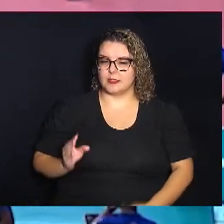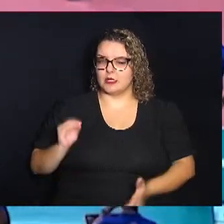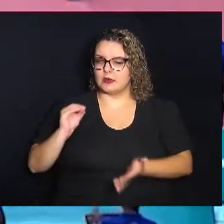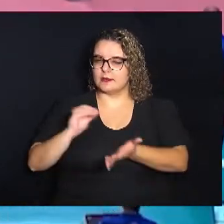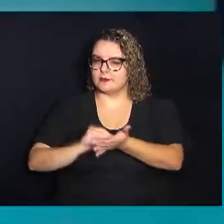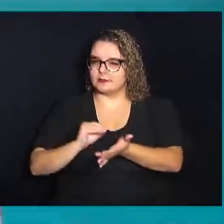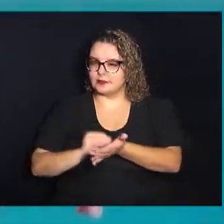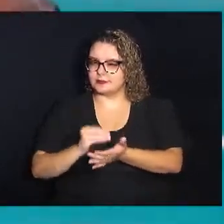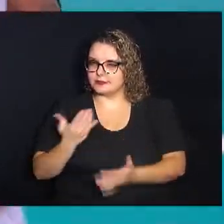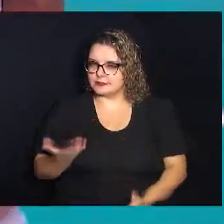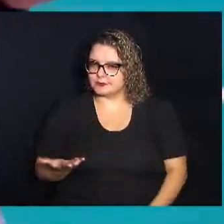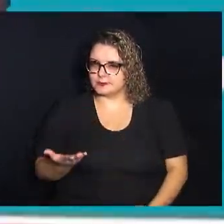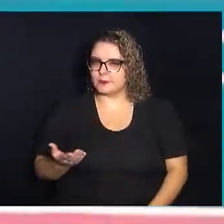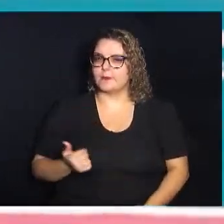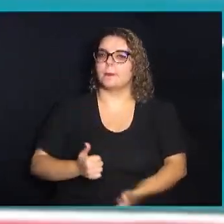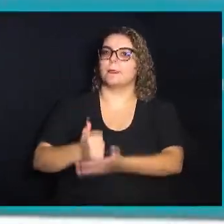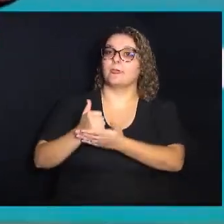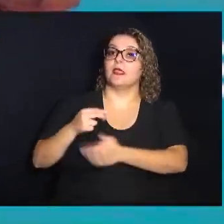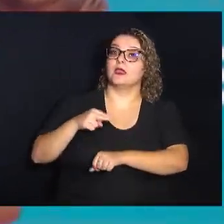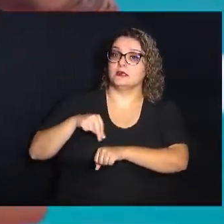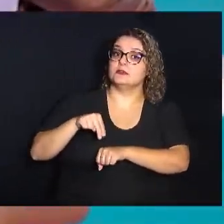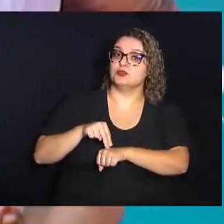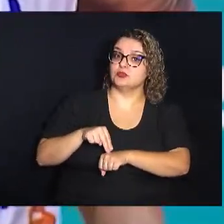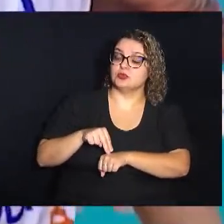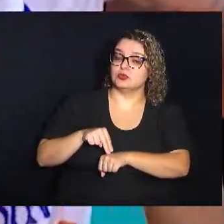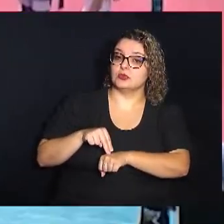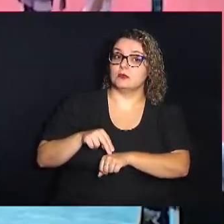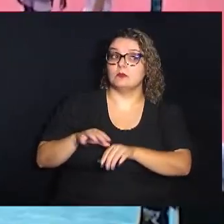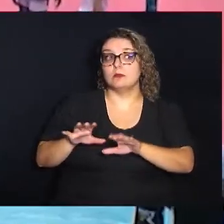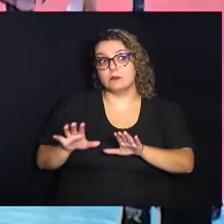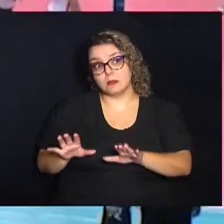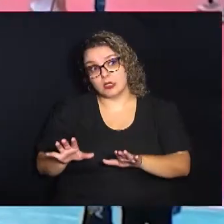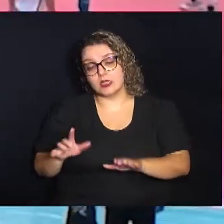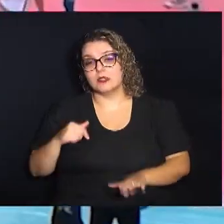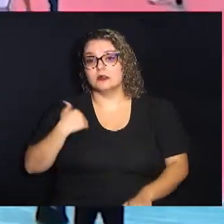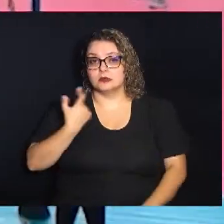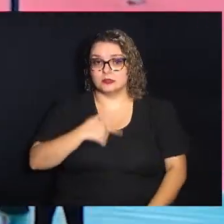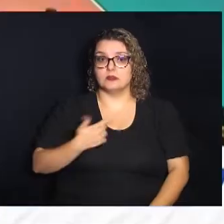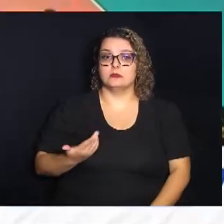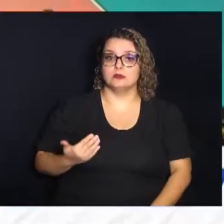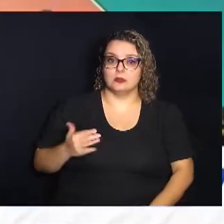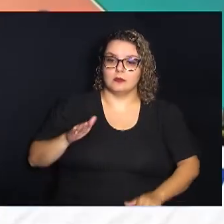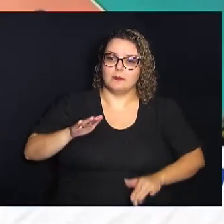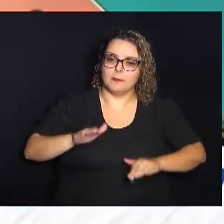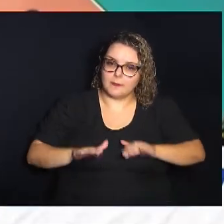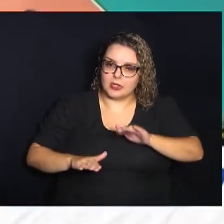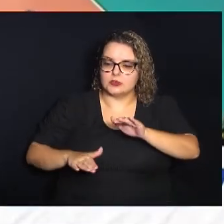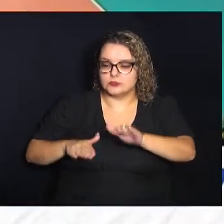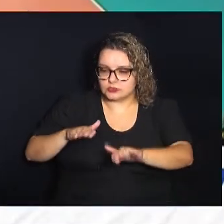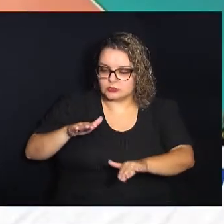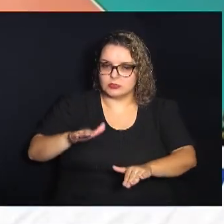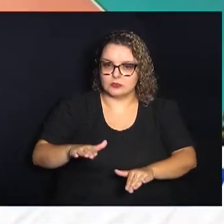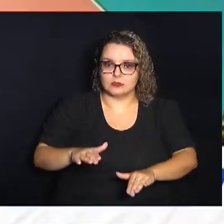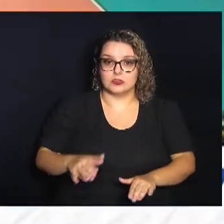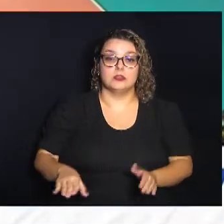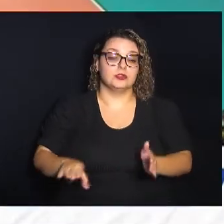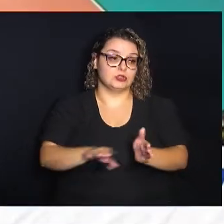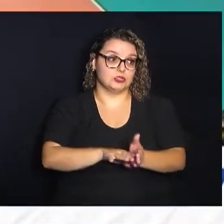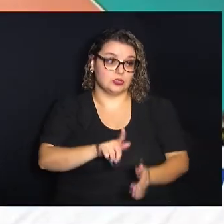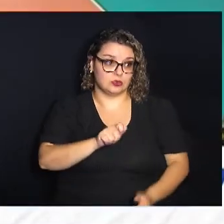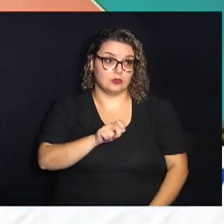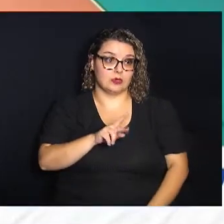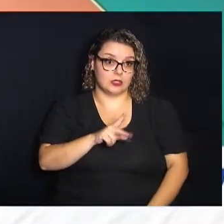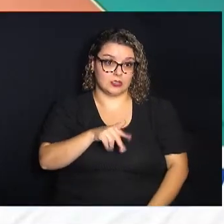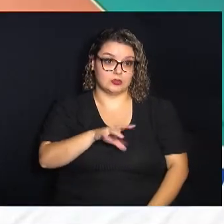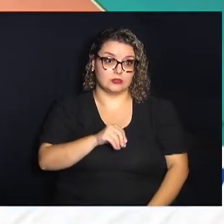esse título nacional, mas a gente vai passo a passo. Bom, e vem aí o Guarulhos, que eliminou também um time